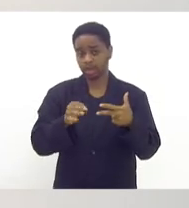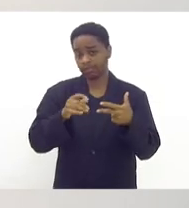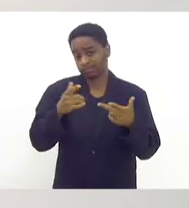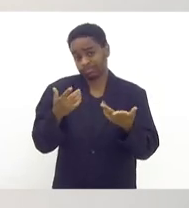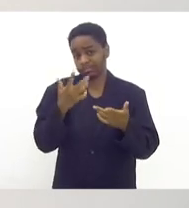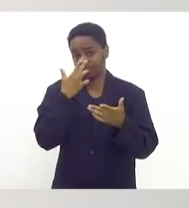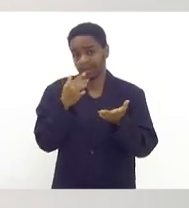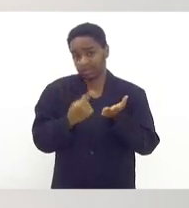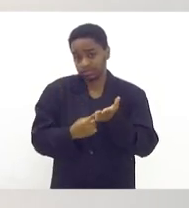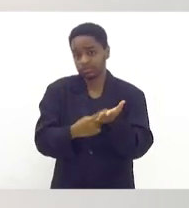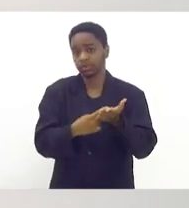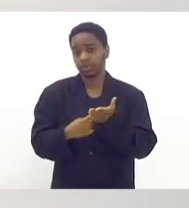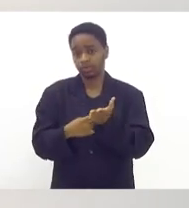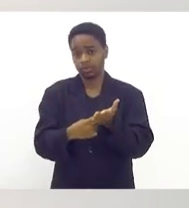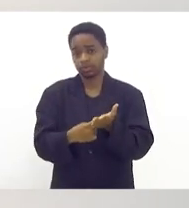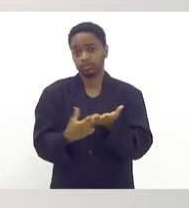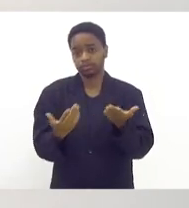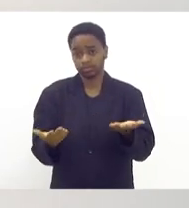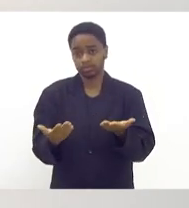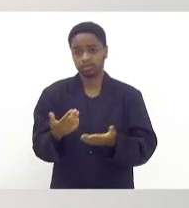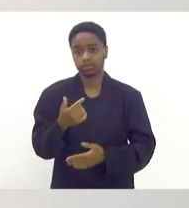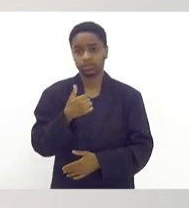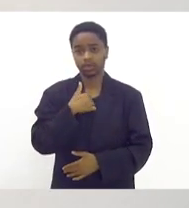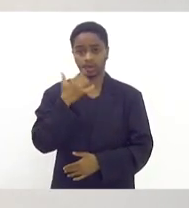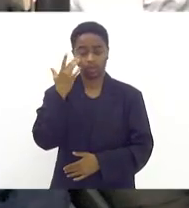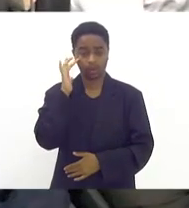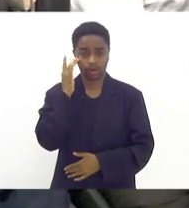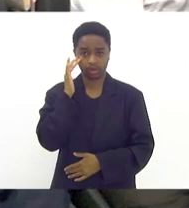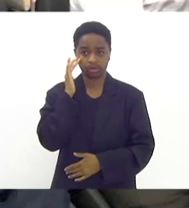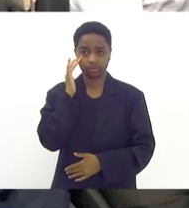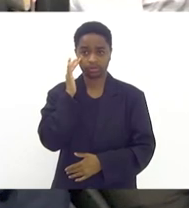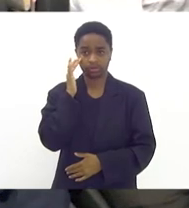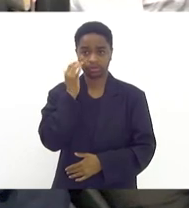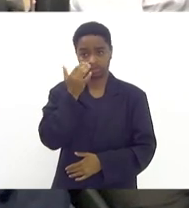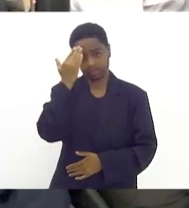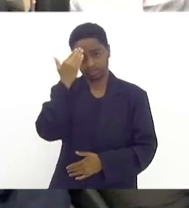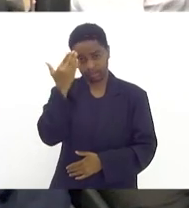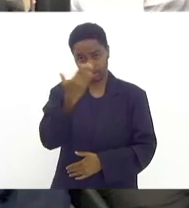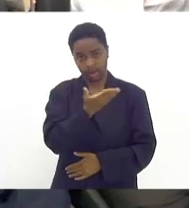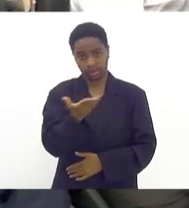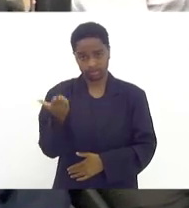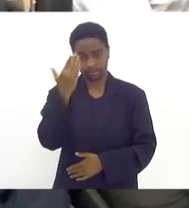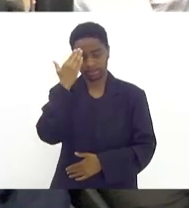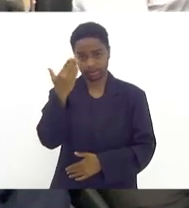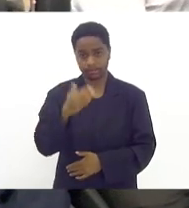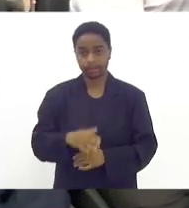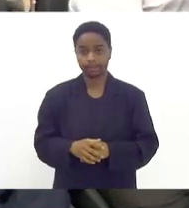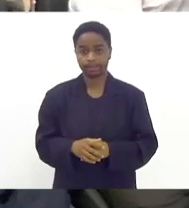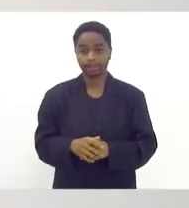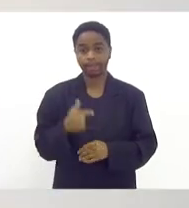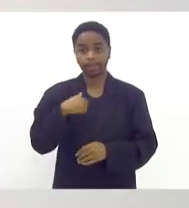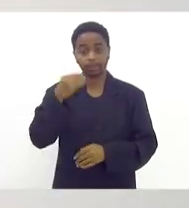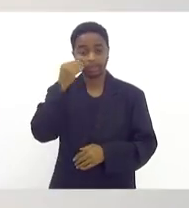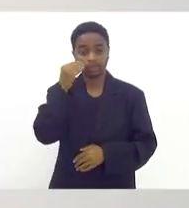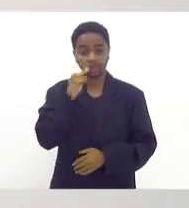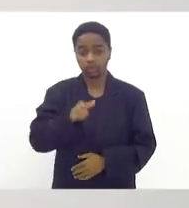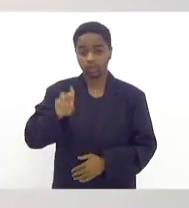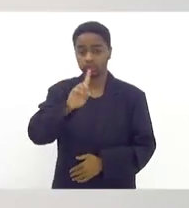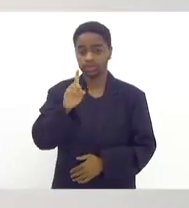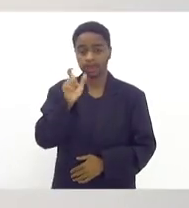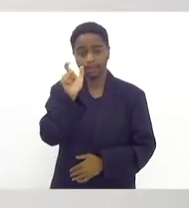então eu acho obrigada gente obrigada eu tô tentando não usar